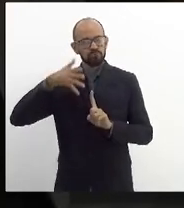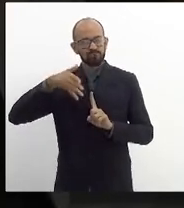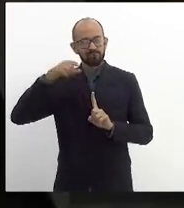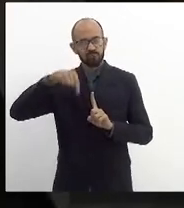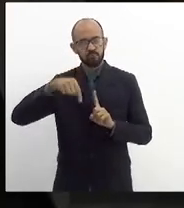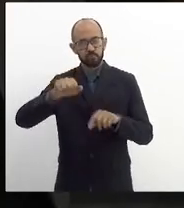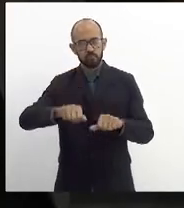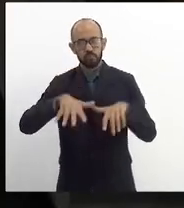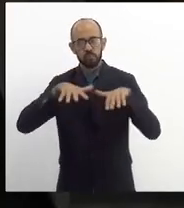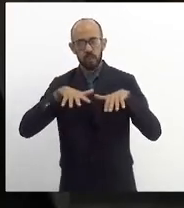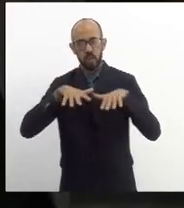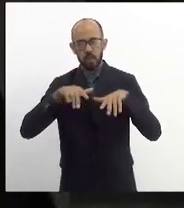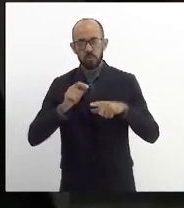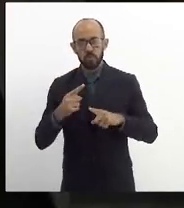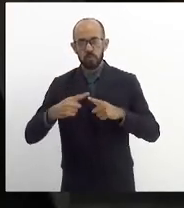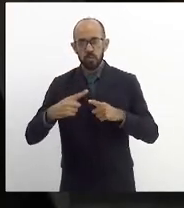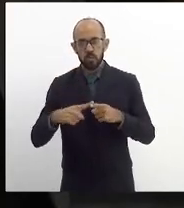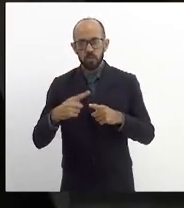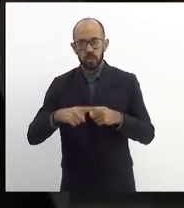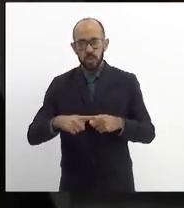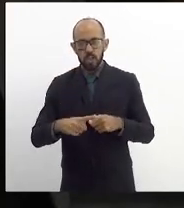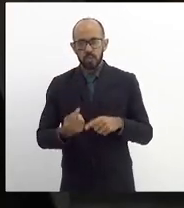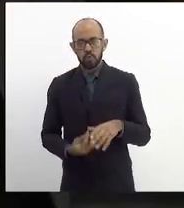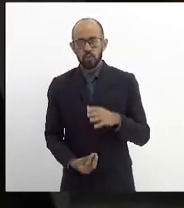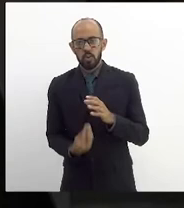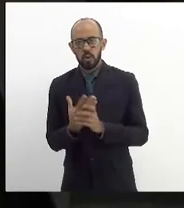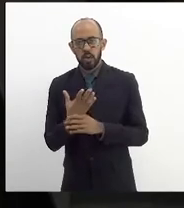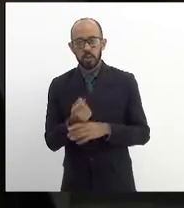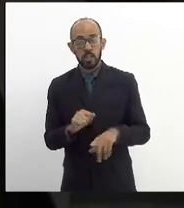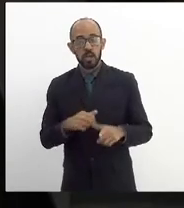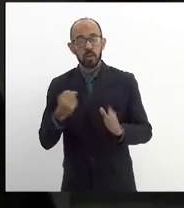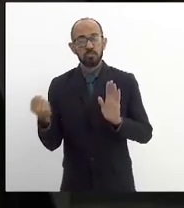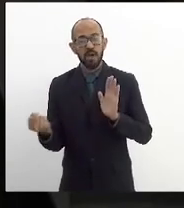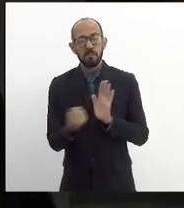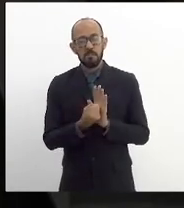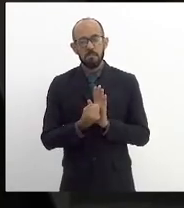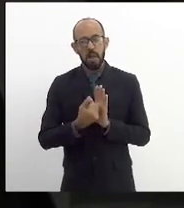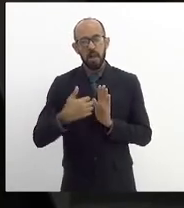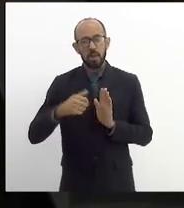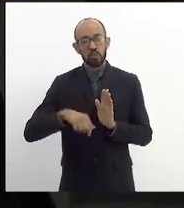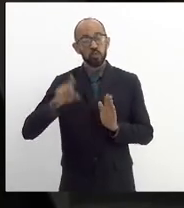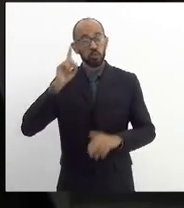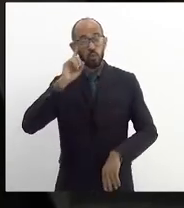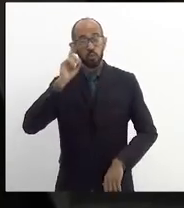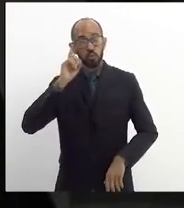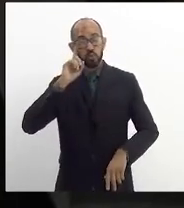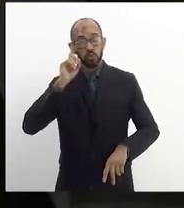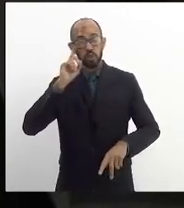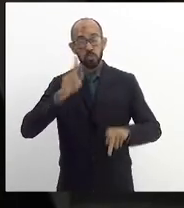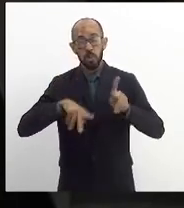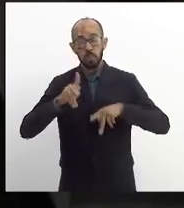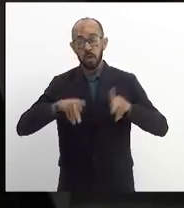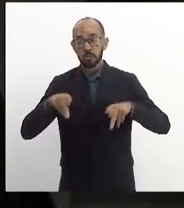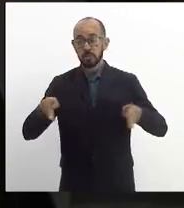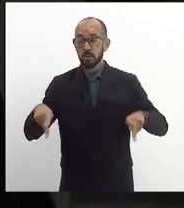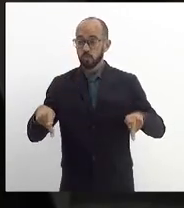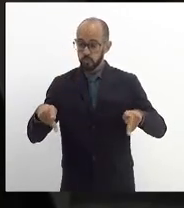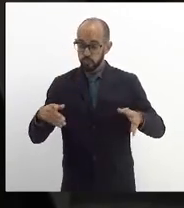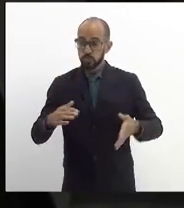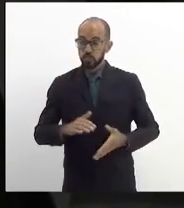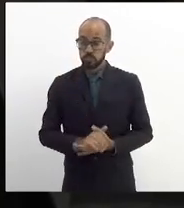plenário Por que afeta o cotidiano do nosso da nossa população